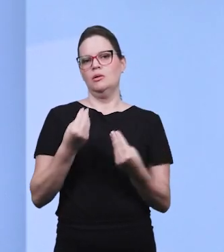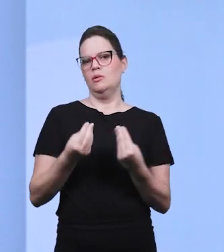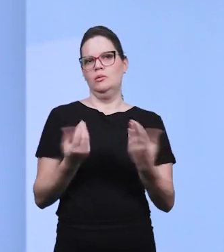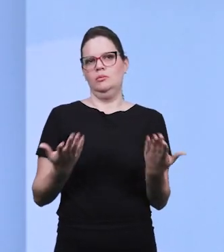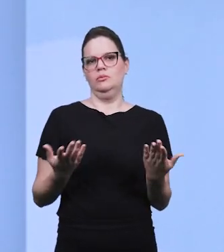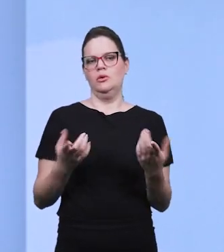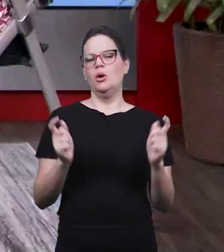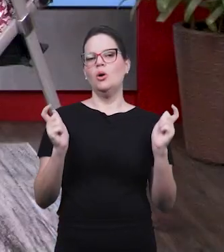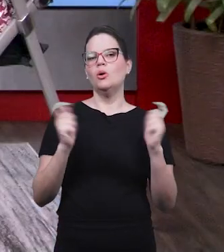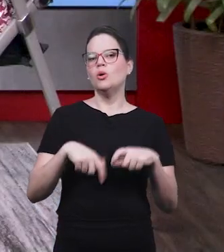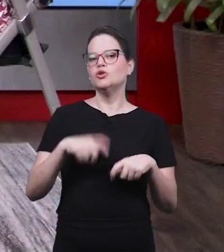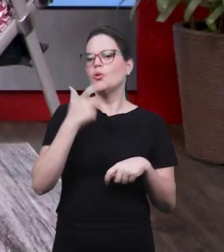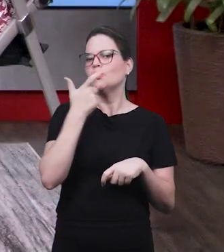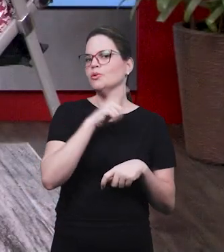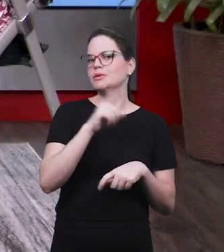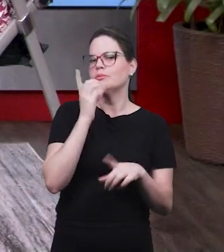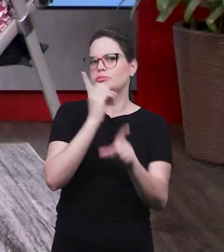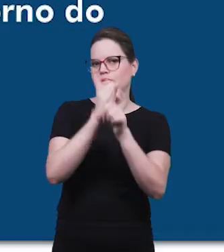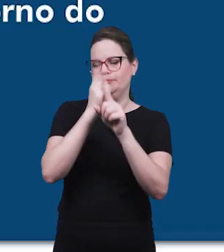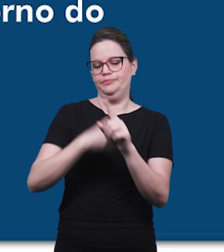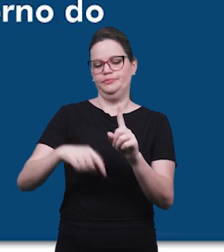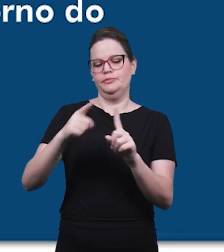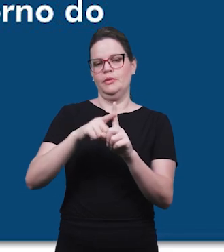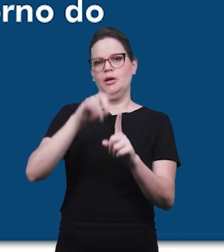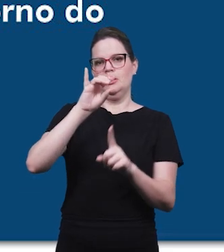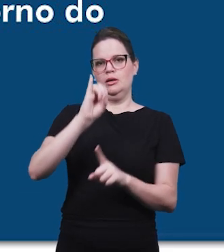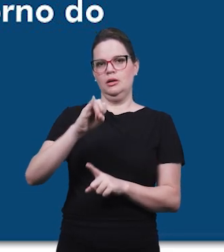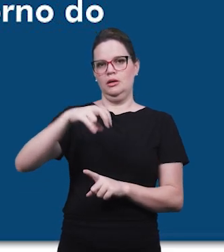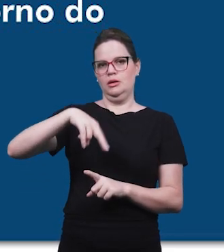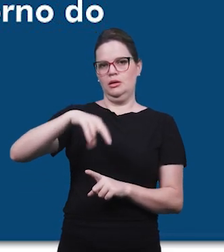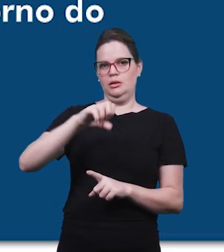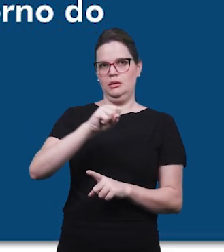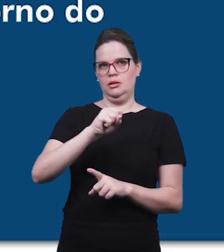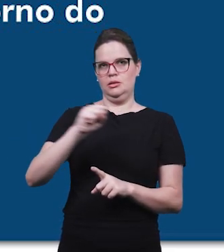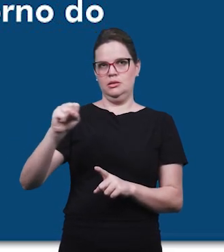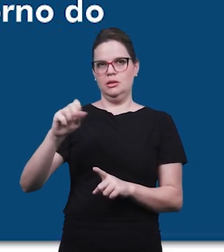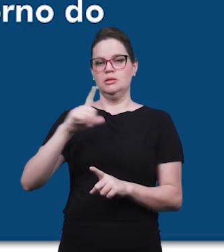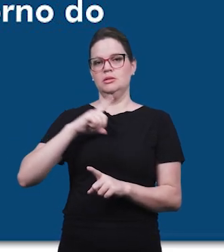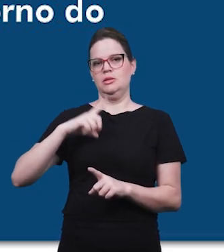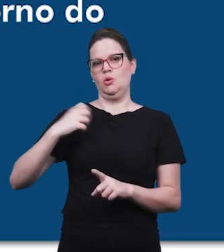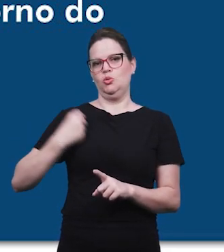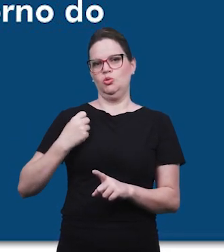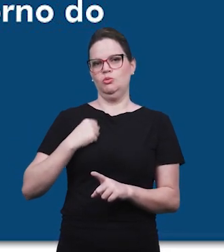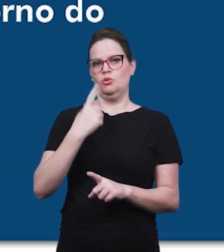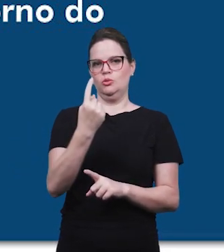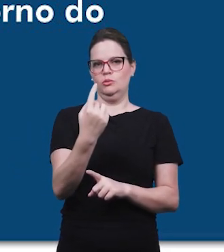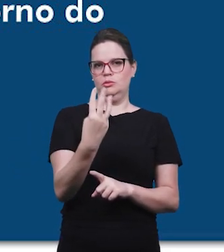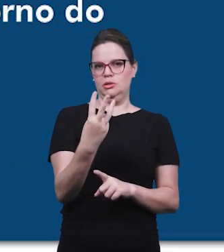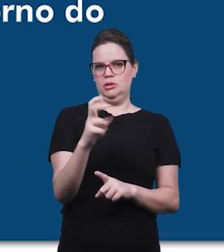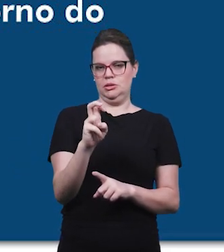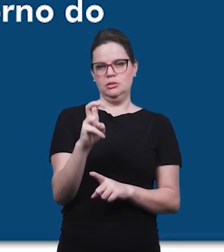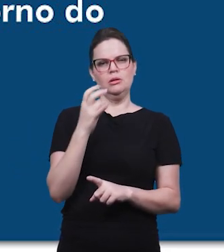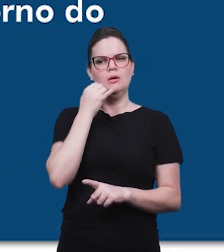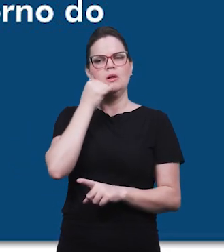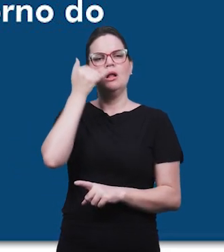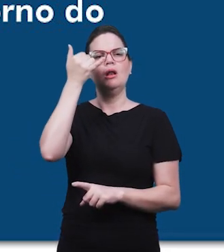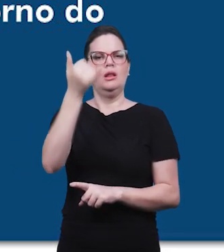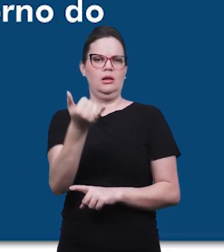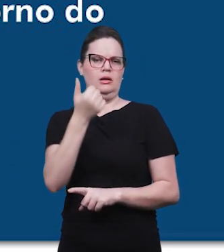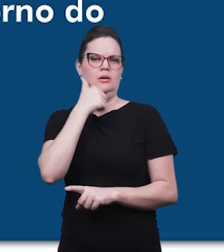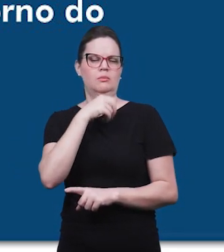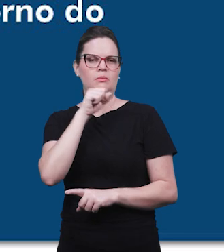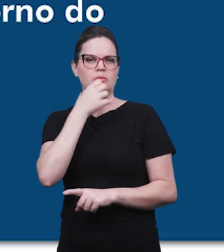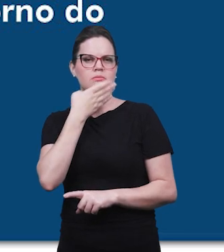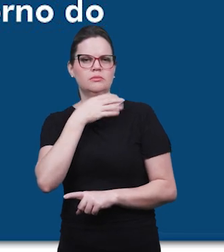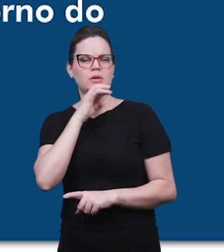essas informações? Pelo INSS, então tem o telefone 135. Então, ele vai